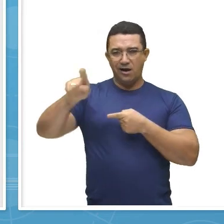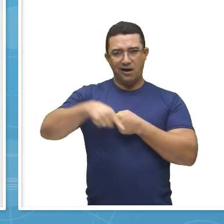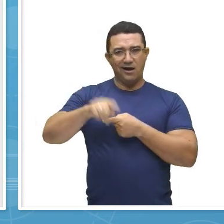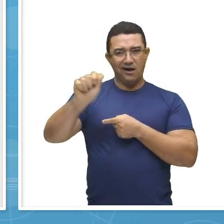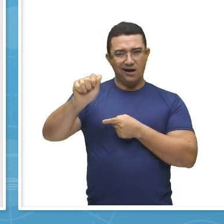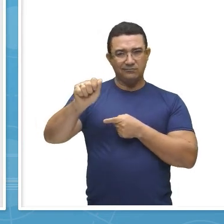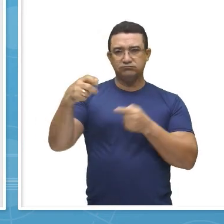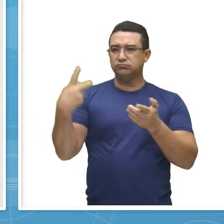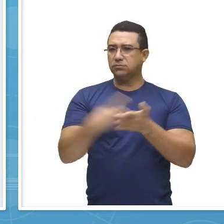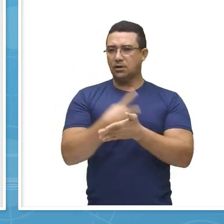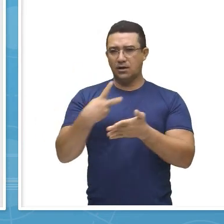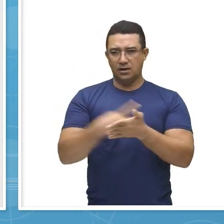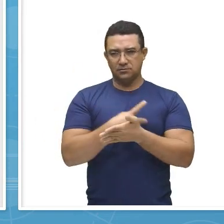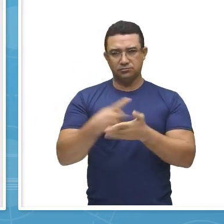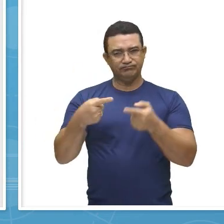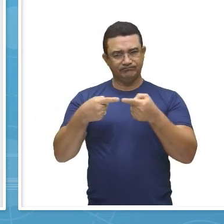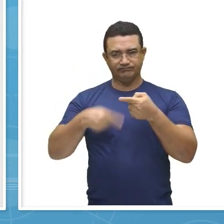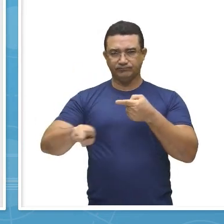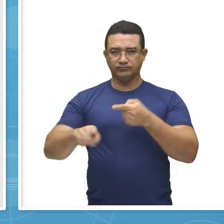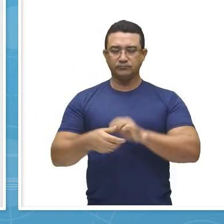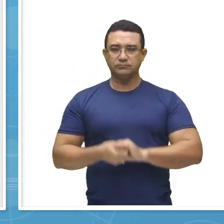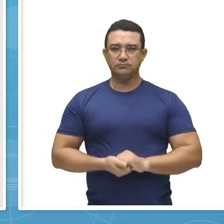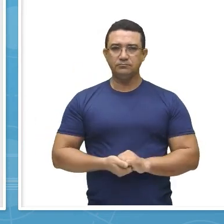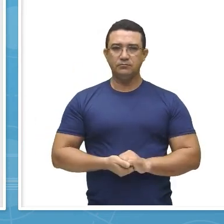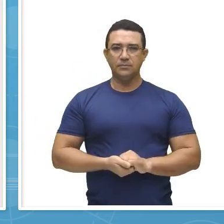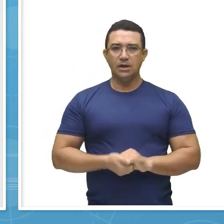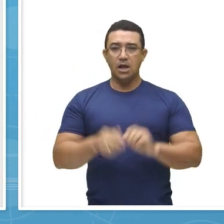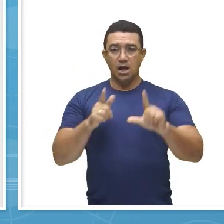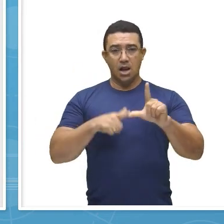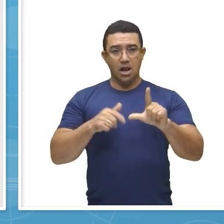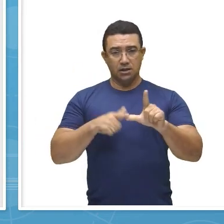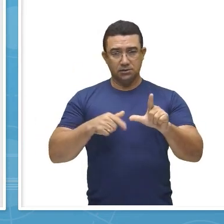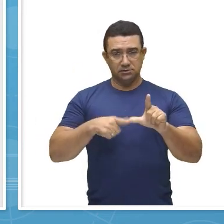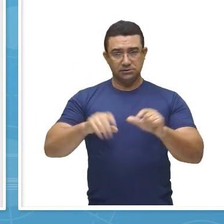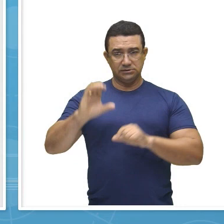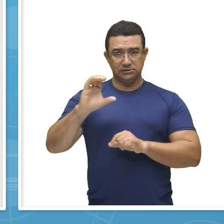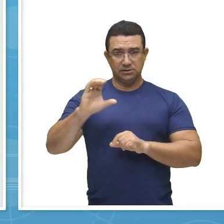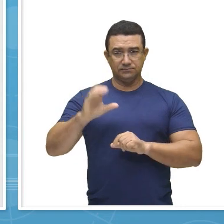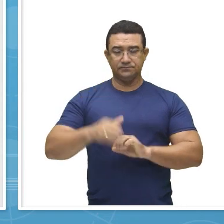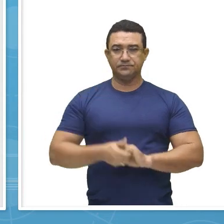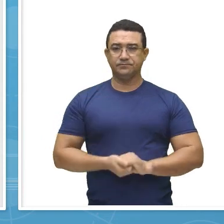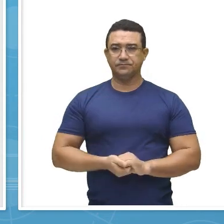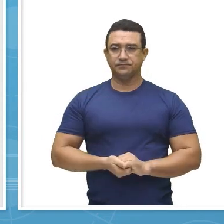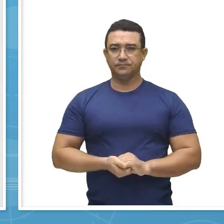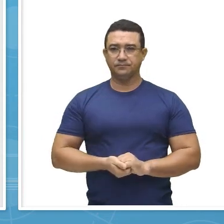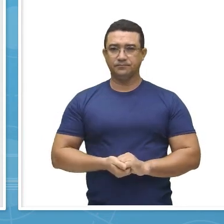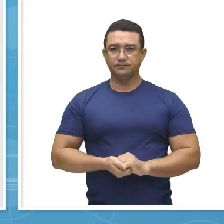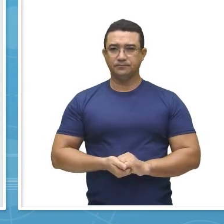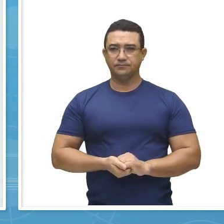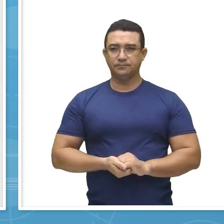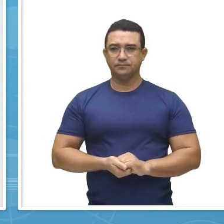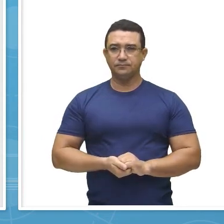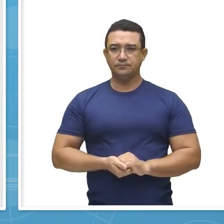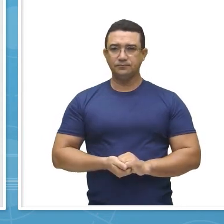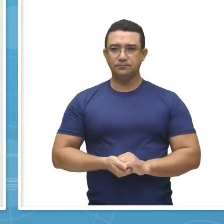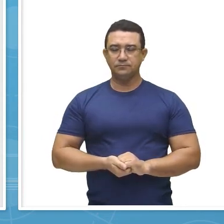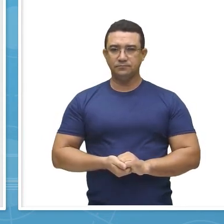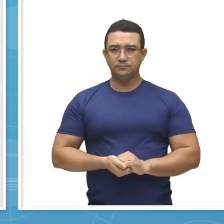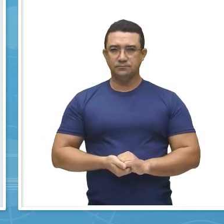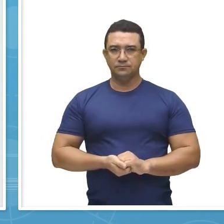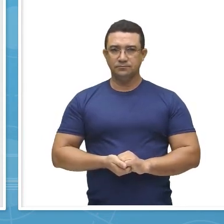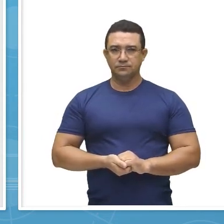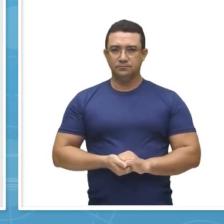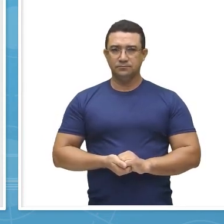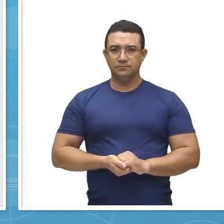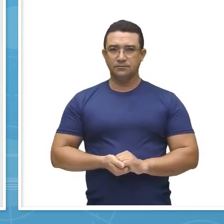letra A, certo? Na alternativa C, olha só, vamos primeiro pontuar, tá bom? Para vocês observarem